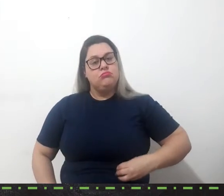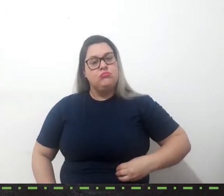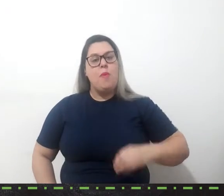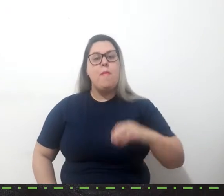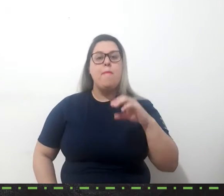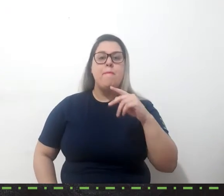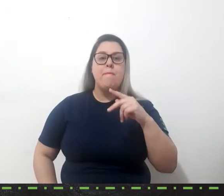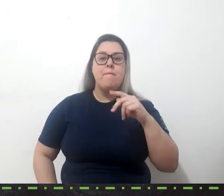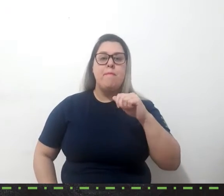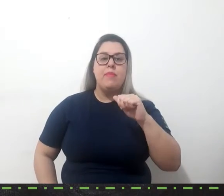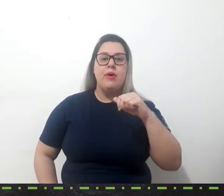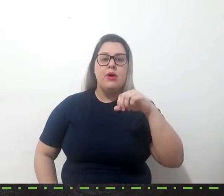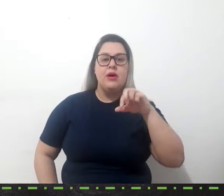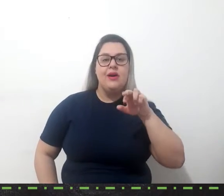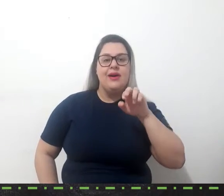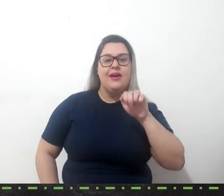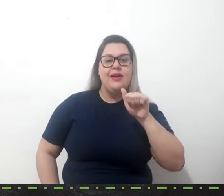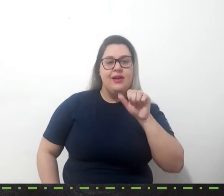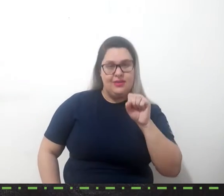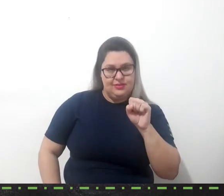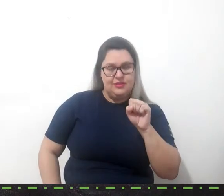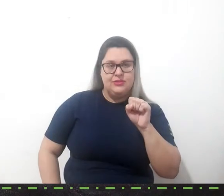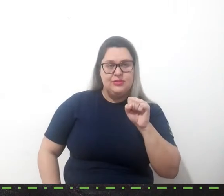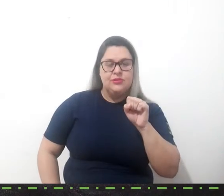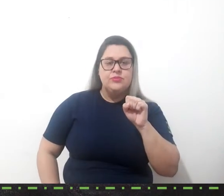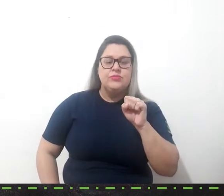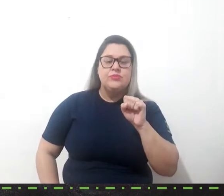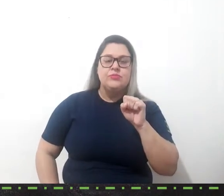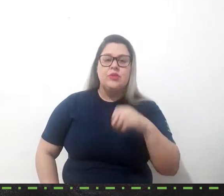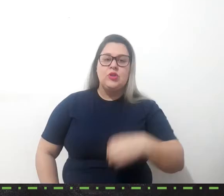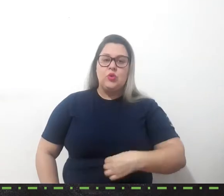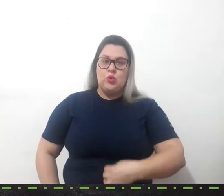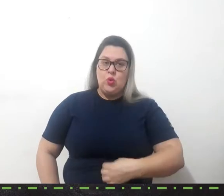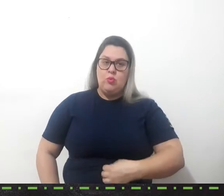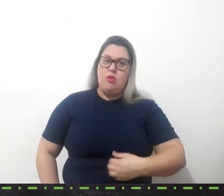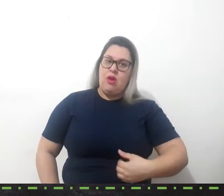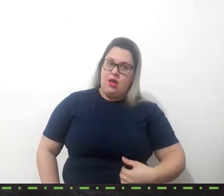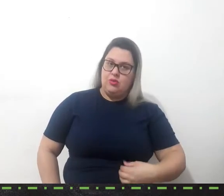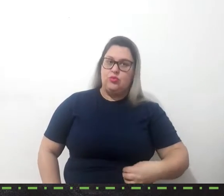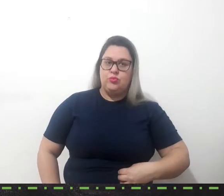fica embaixo do fígado, do lado do estômago.